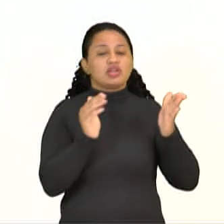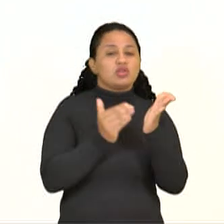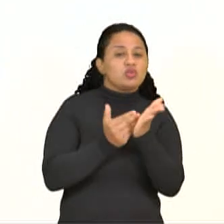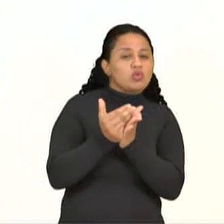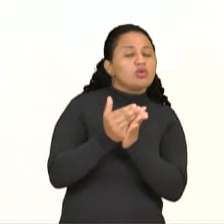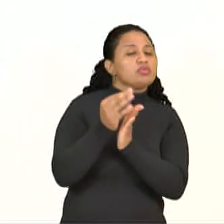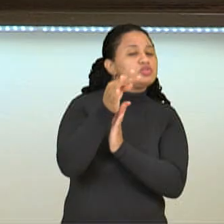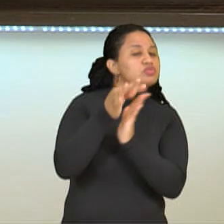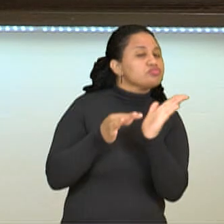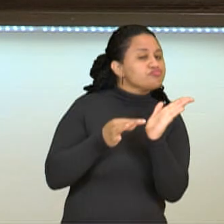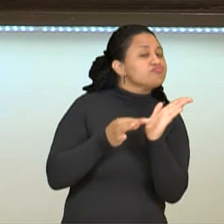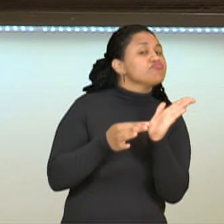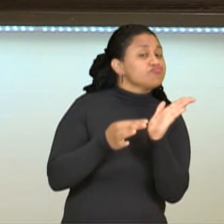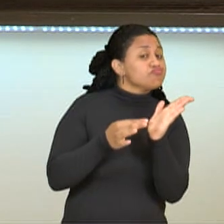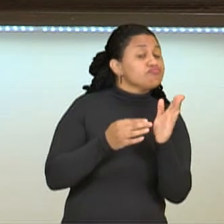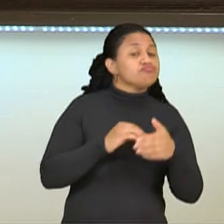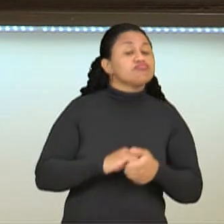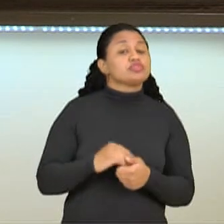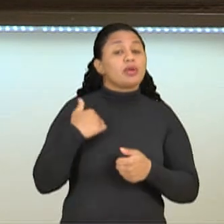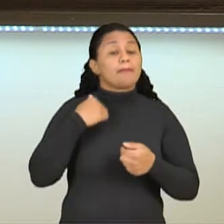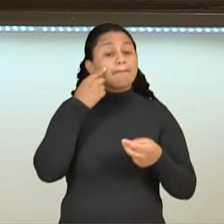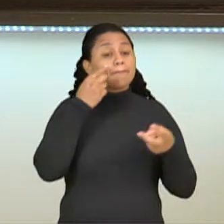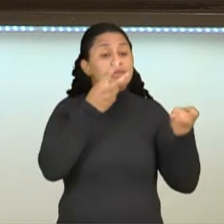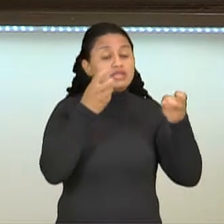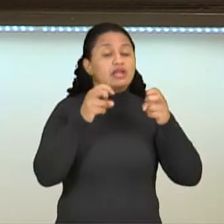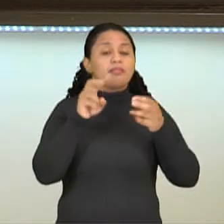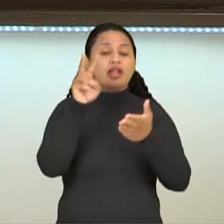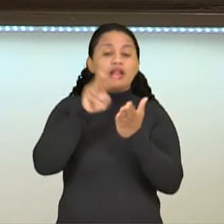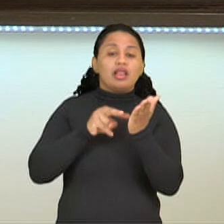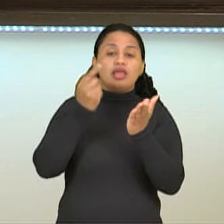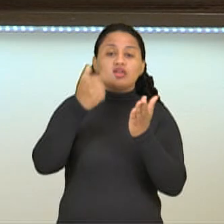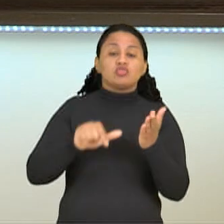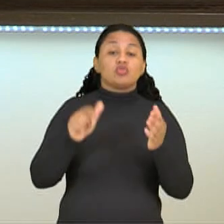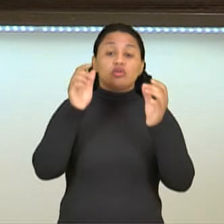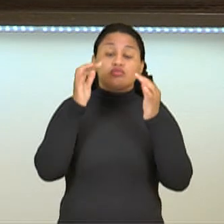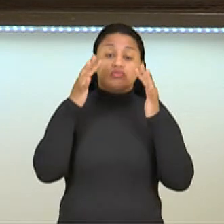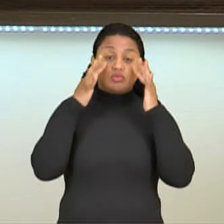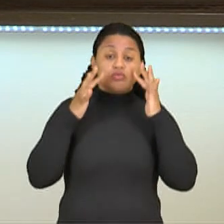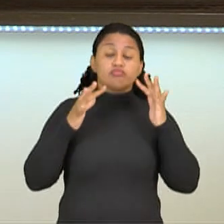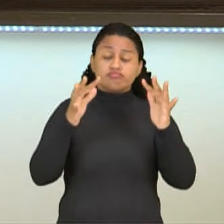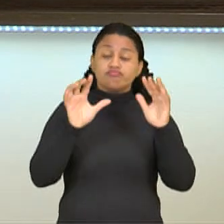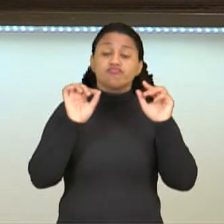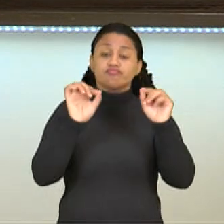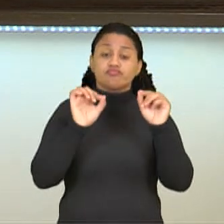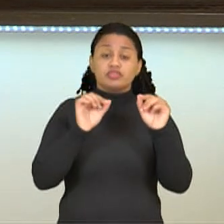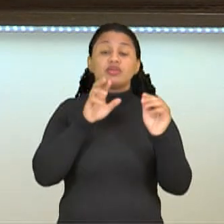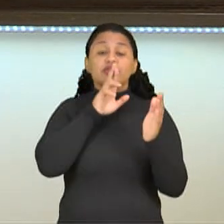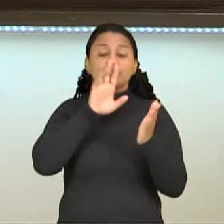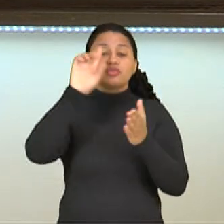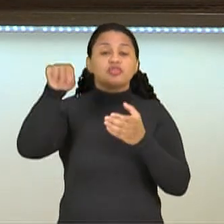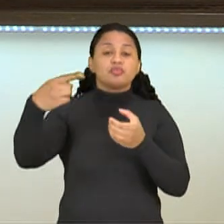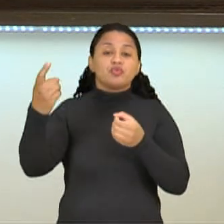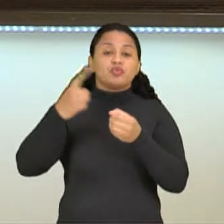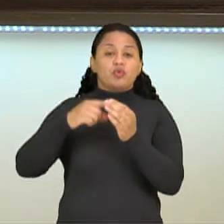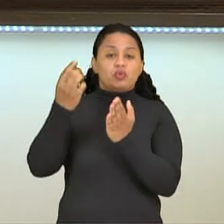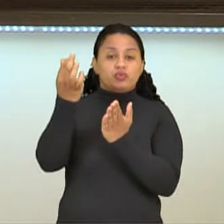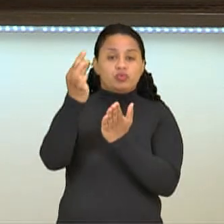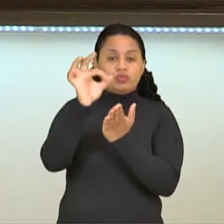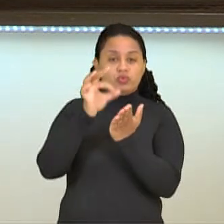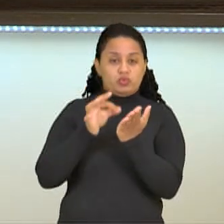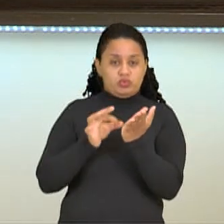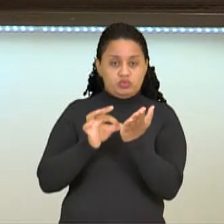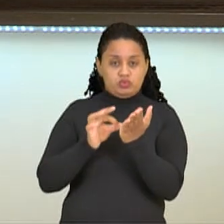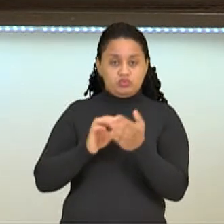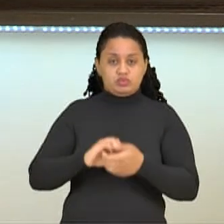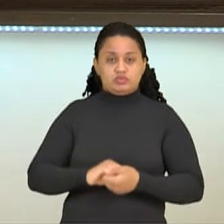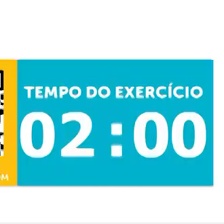inaugural do texto? Atentem aí, releiam com atenção esse enunciado, respondam que eu já volto comentando com vocês o